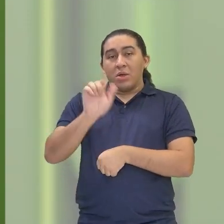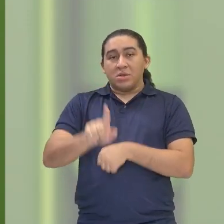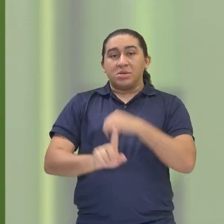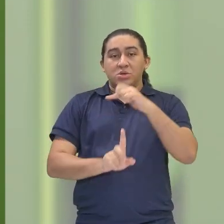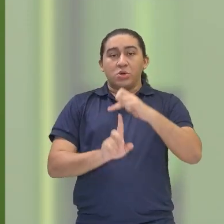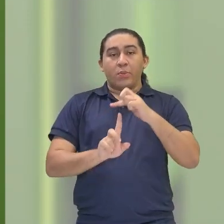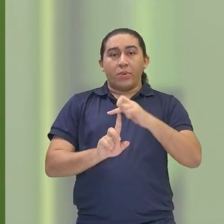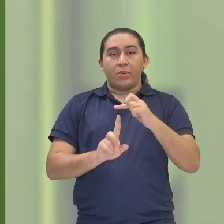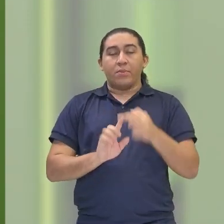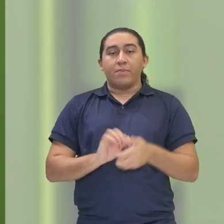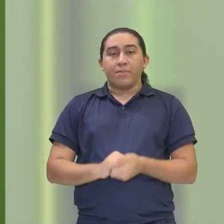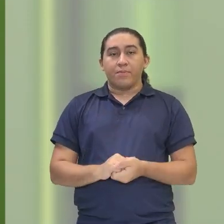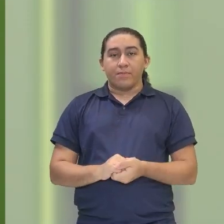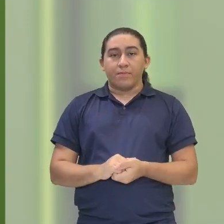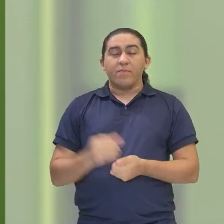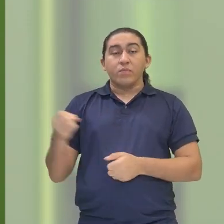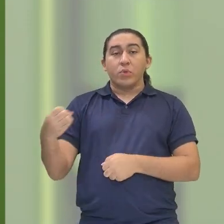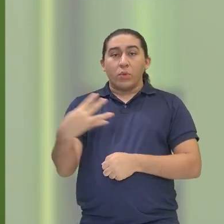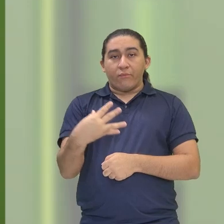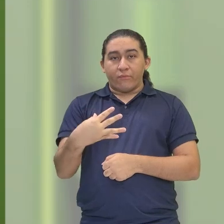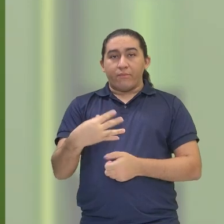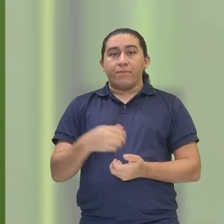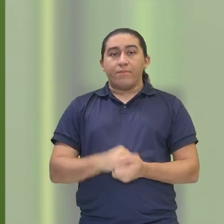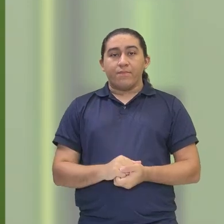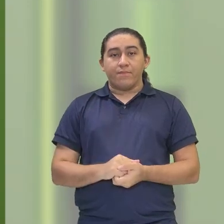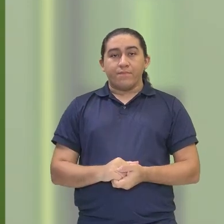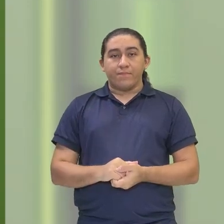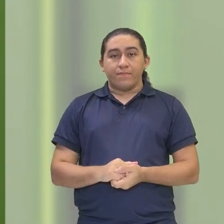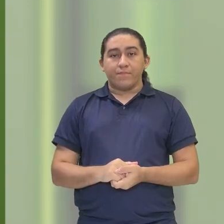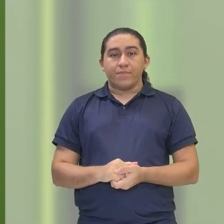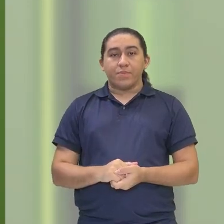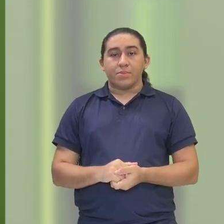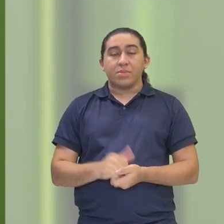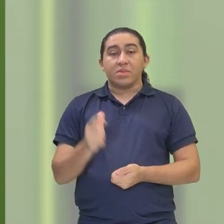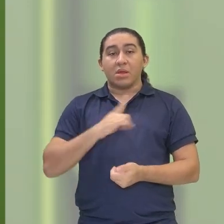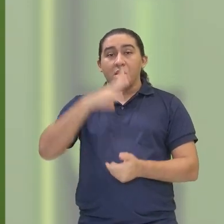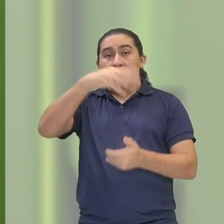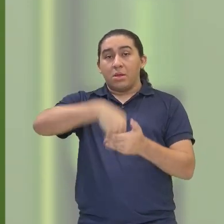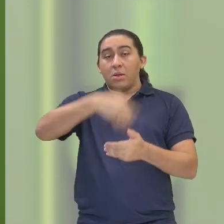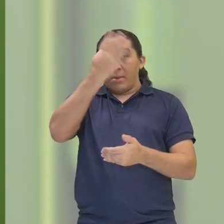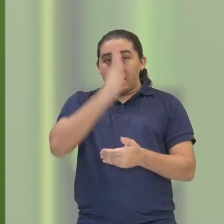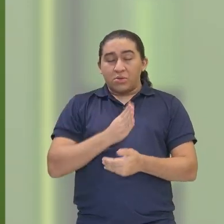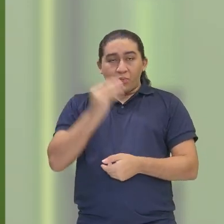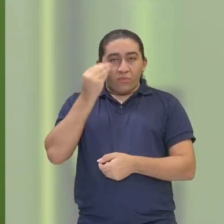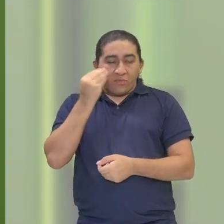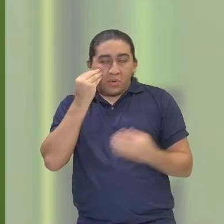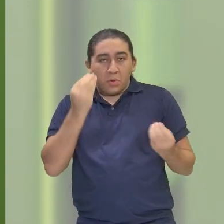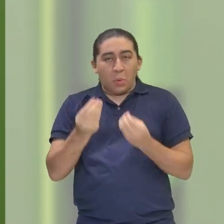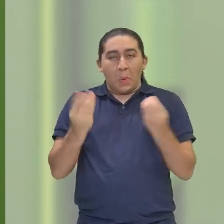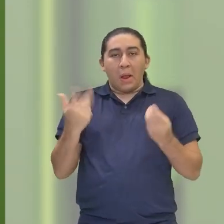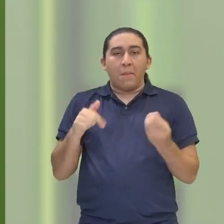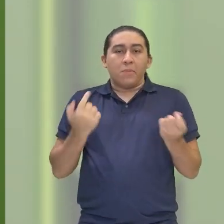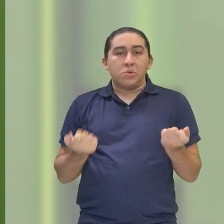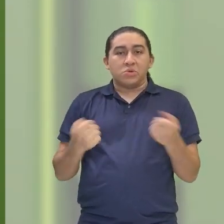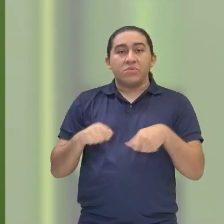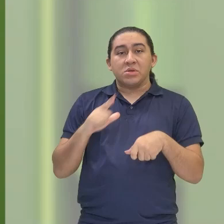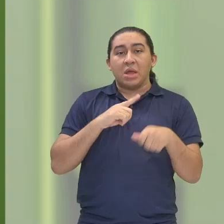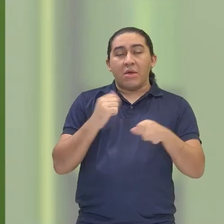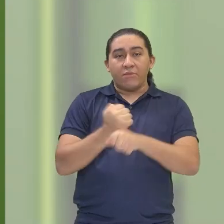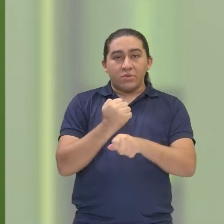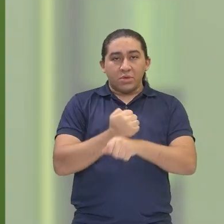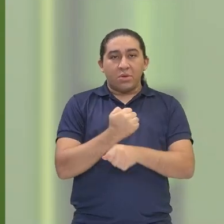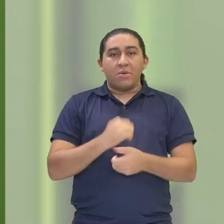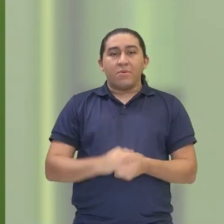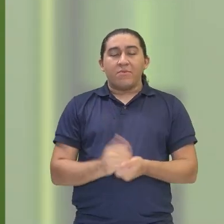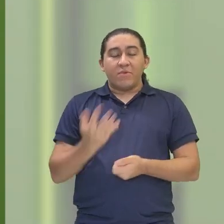hidrelétrica inovador que o Brasil está em processo de construção.